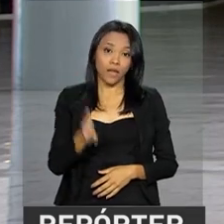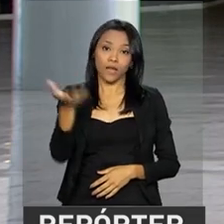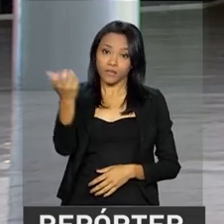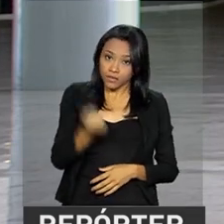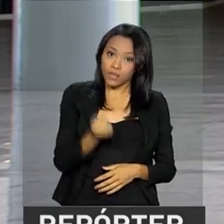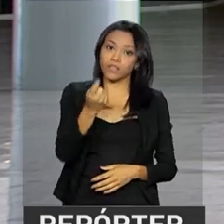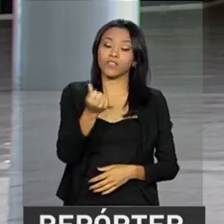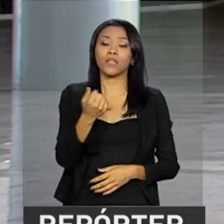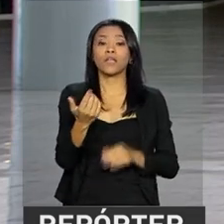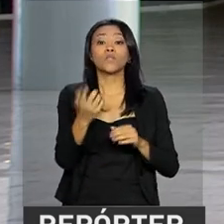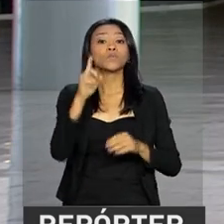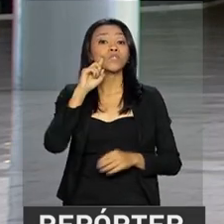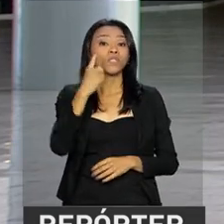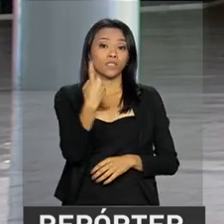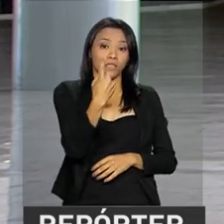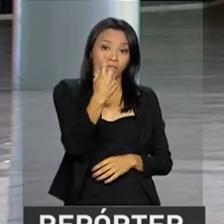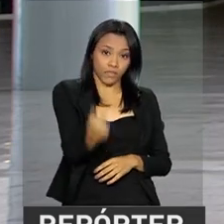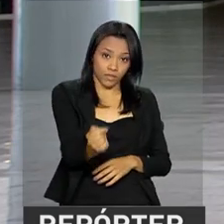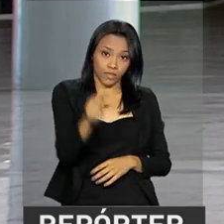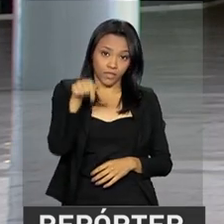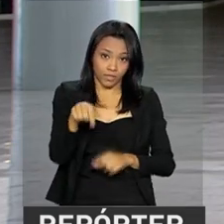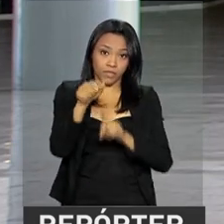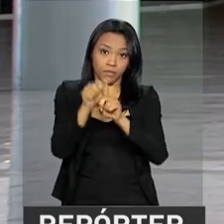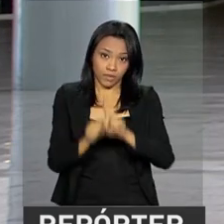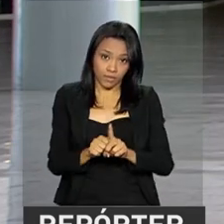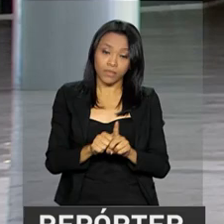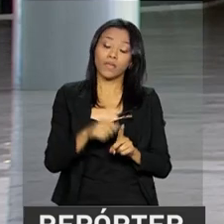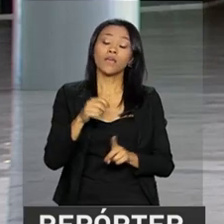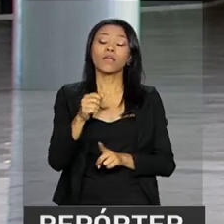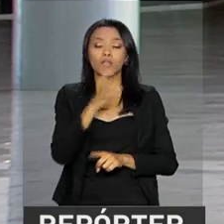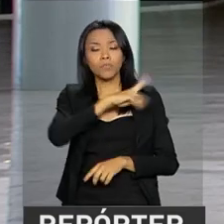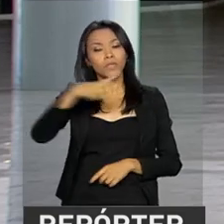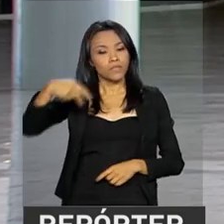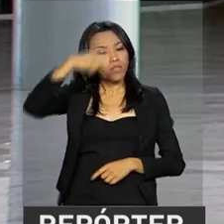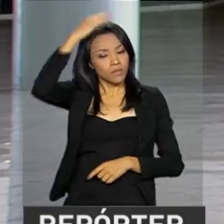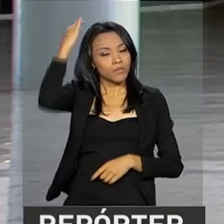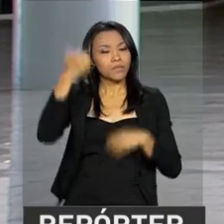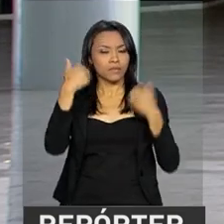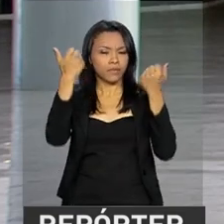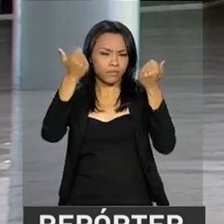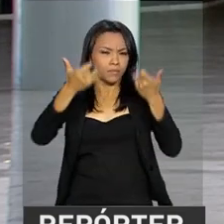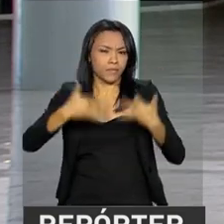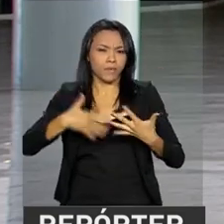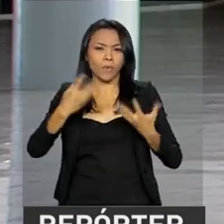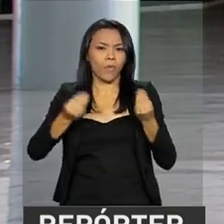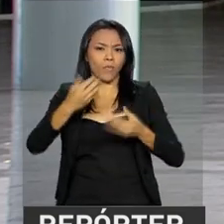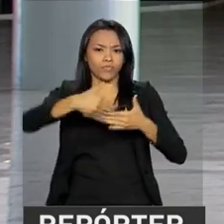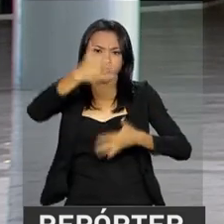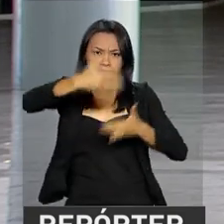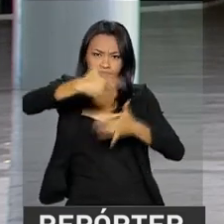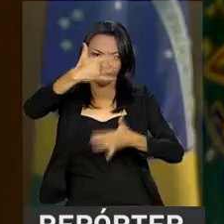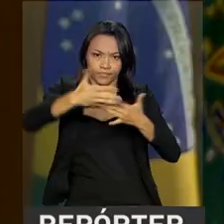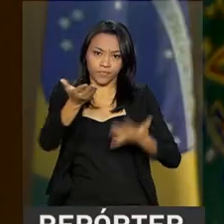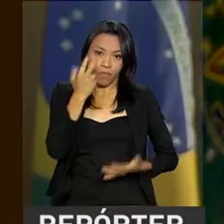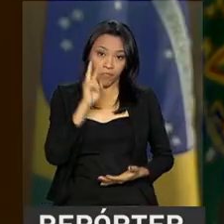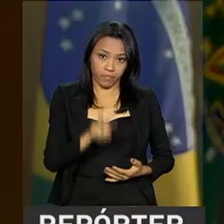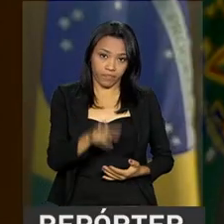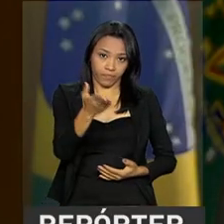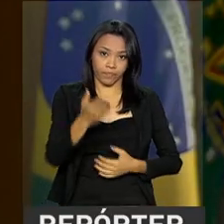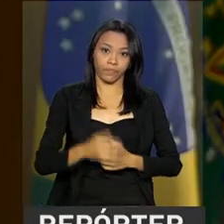mês o presidente michel temer falou sobre a medida pela redes sociais vamos ouvi lo